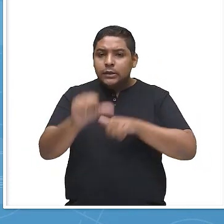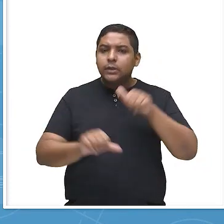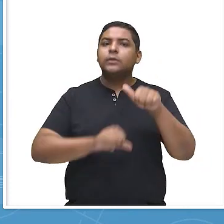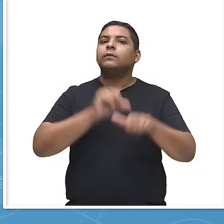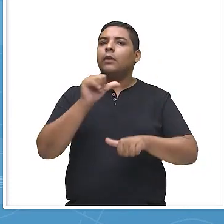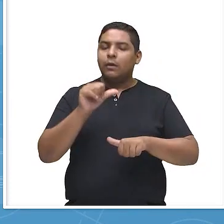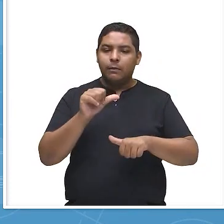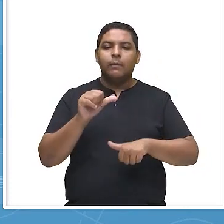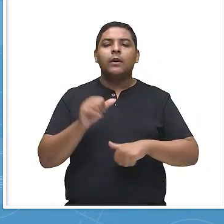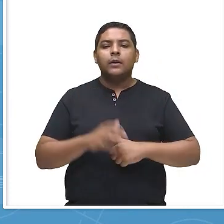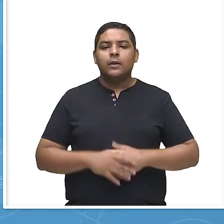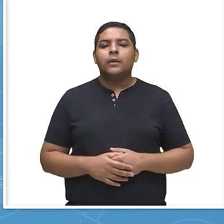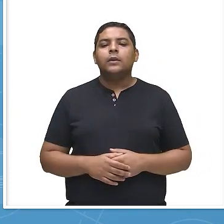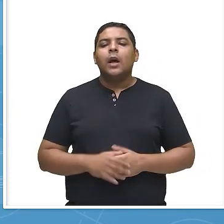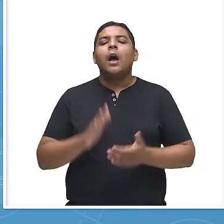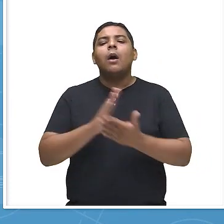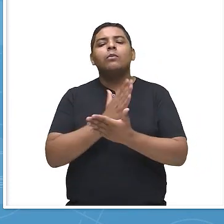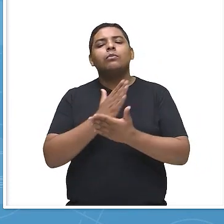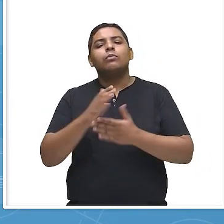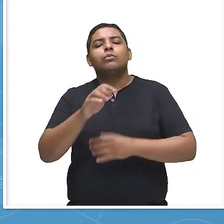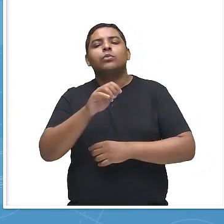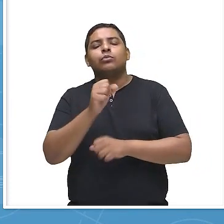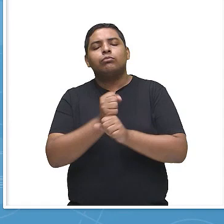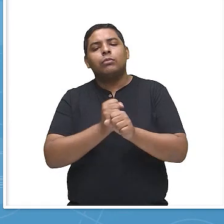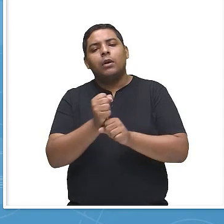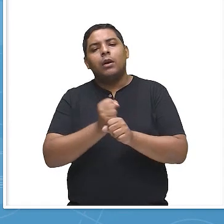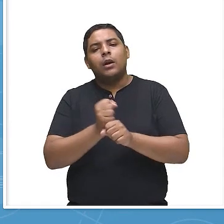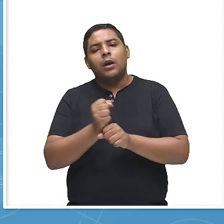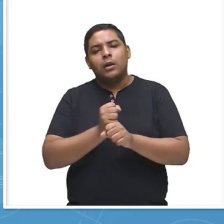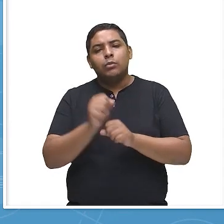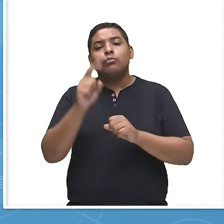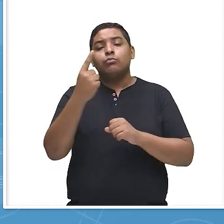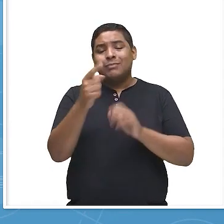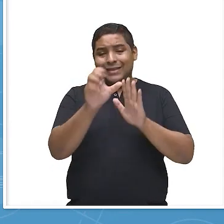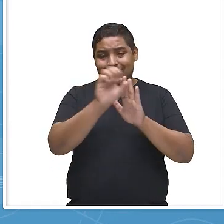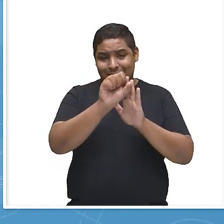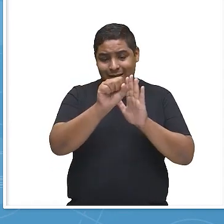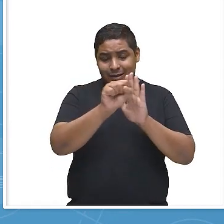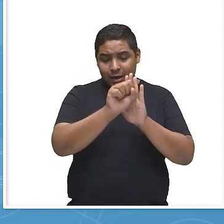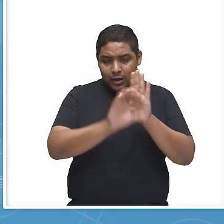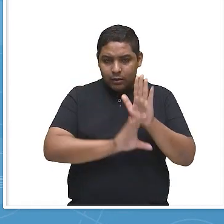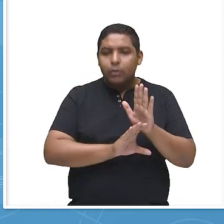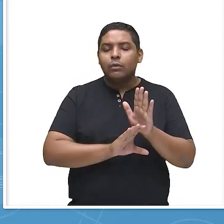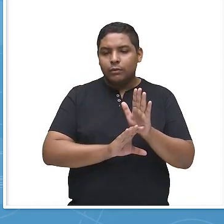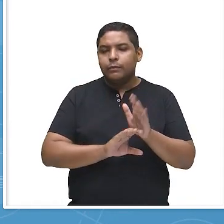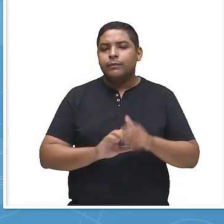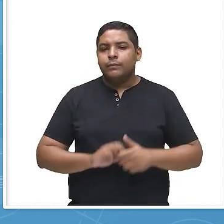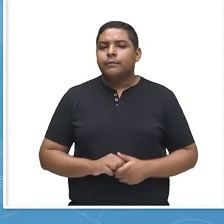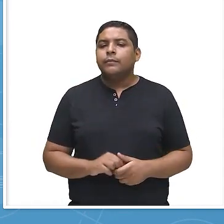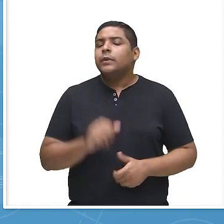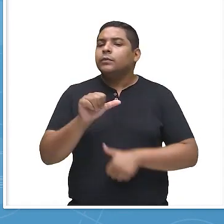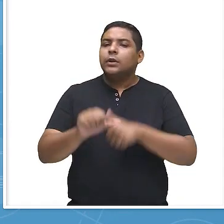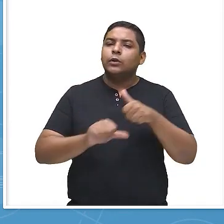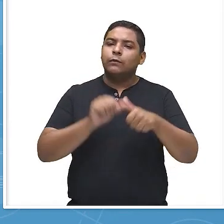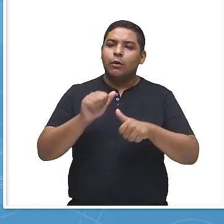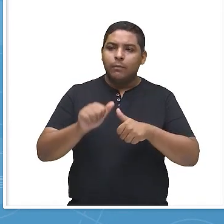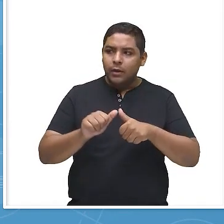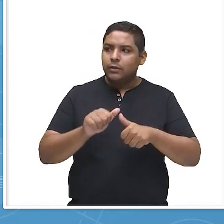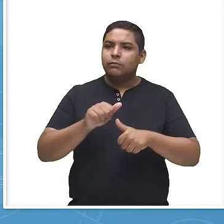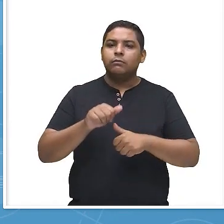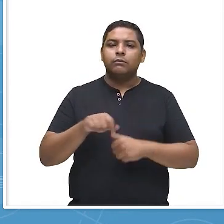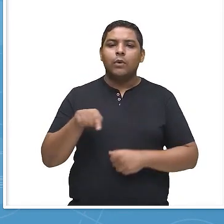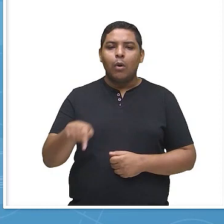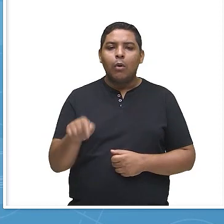de alguns anos, né? Às vezes um século até. Mas quando nós falamos da paisagem transformada pela ação do